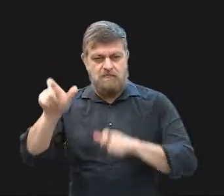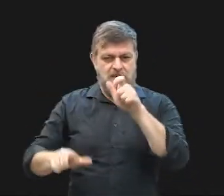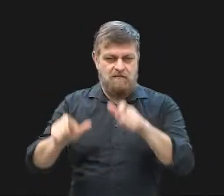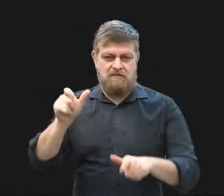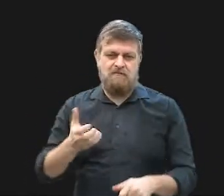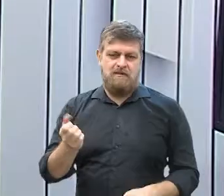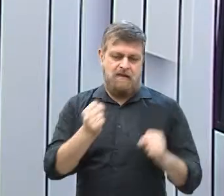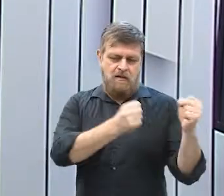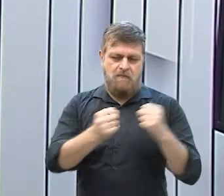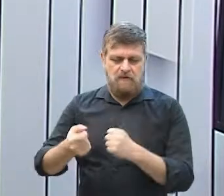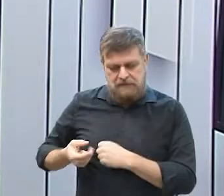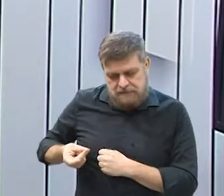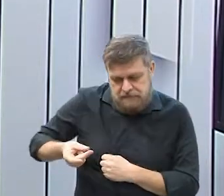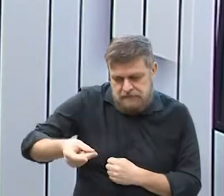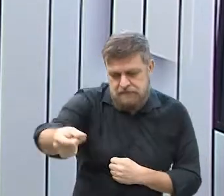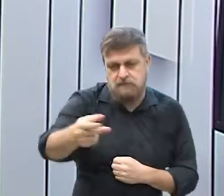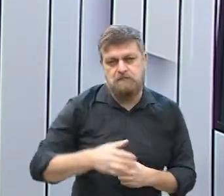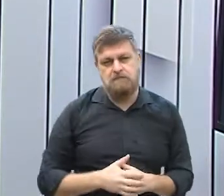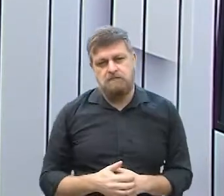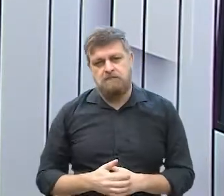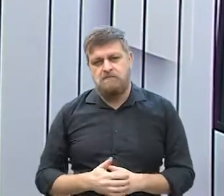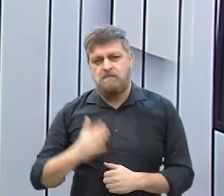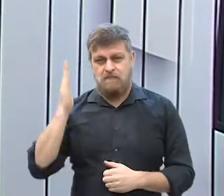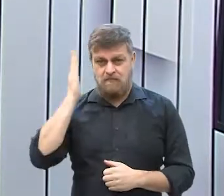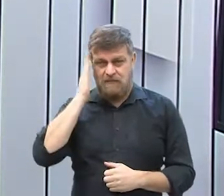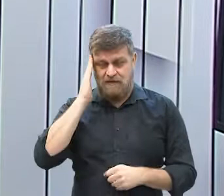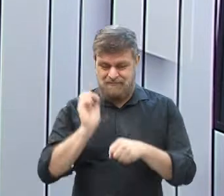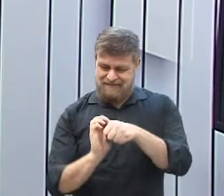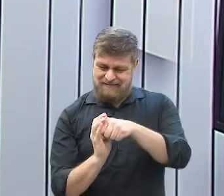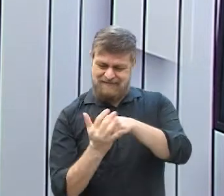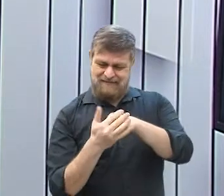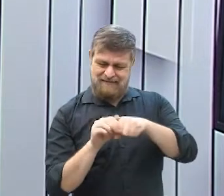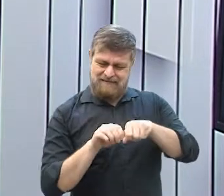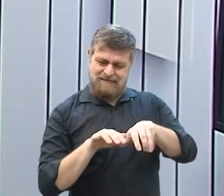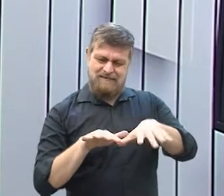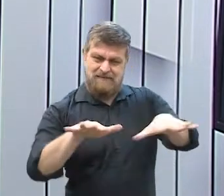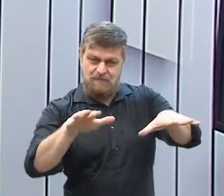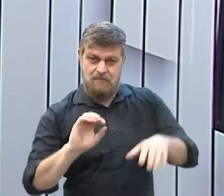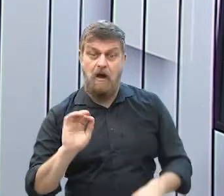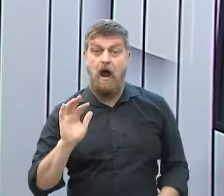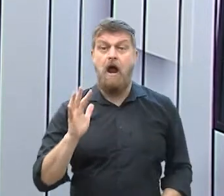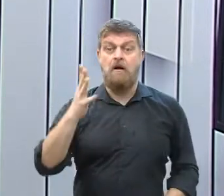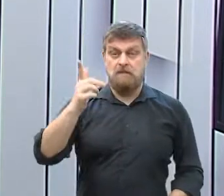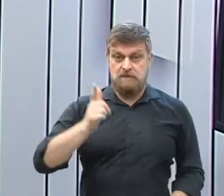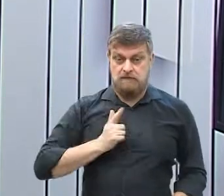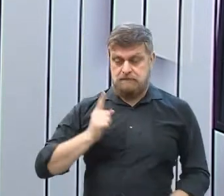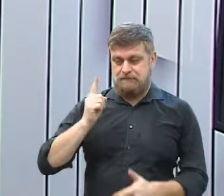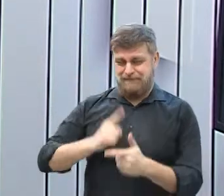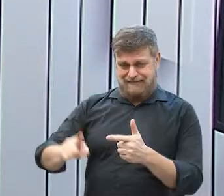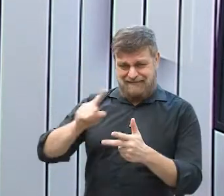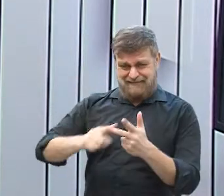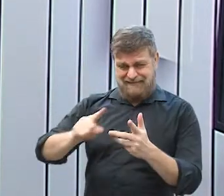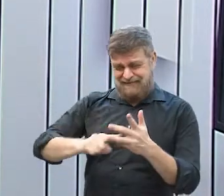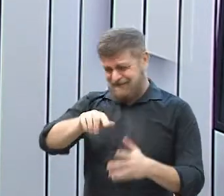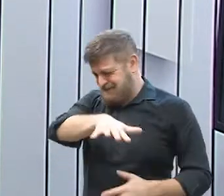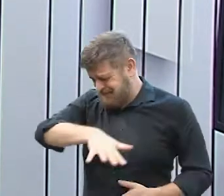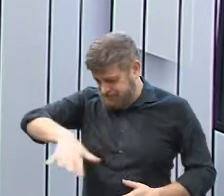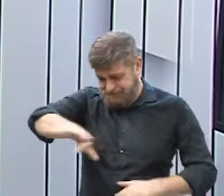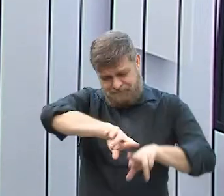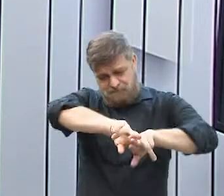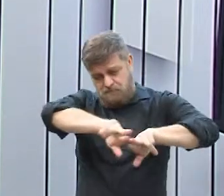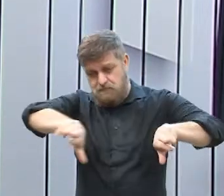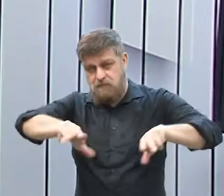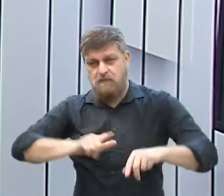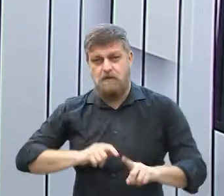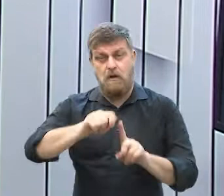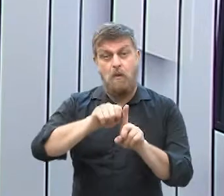perpetuar no poder. A gente sabe que esta pandemia ela provocou impactos em praticamente todas as áreas, né? E no